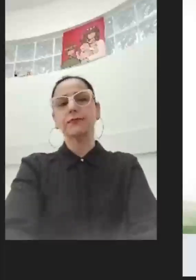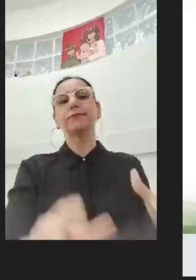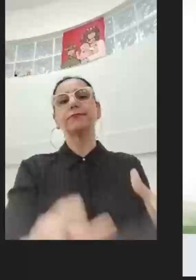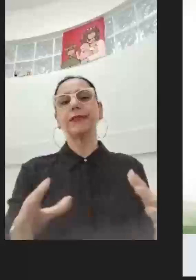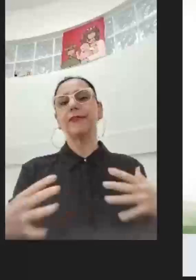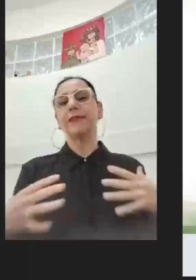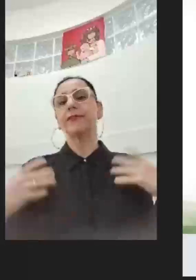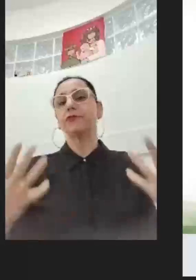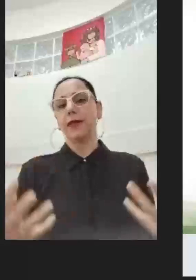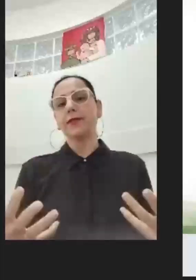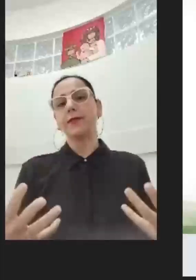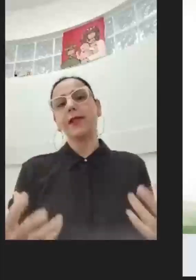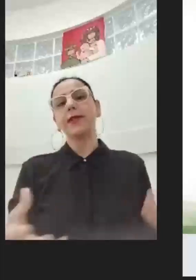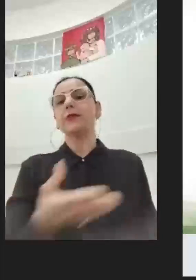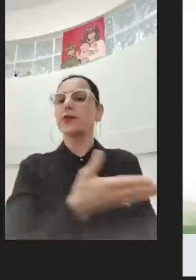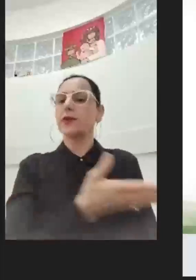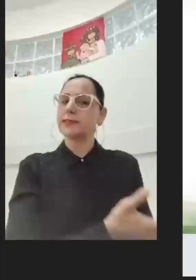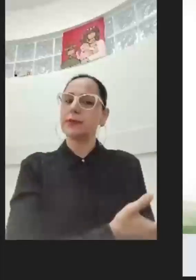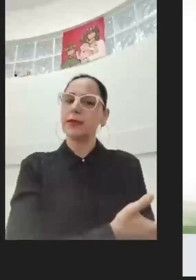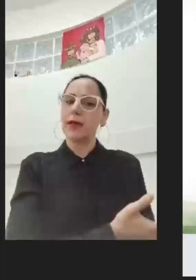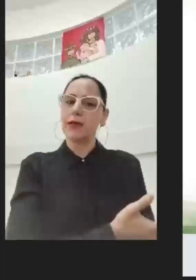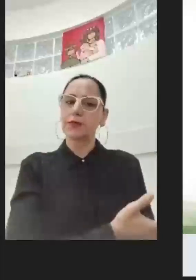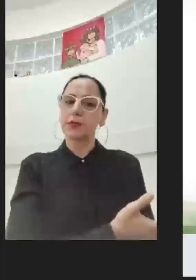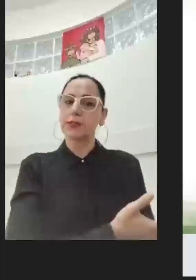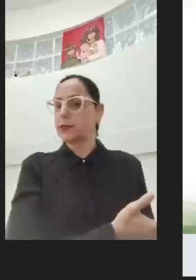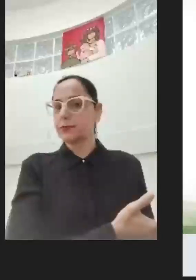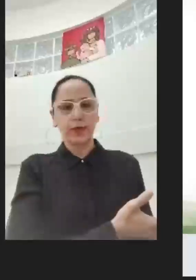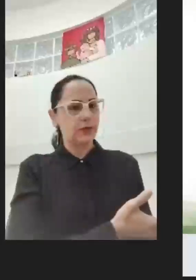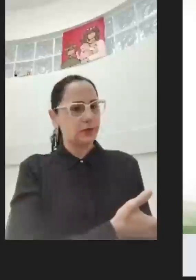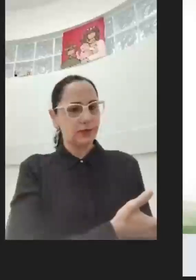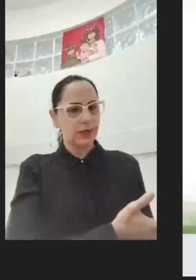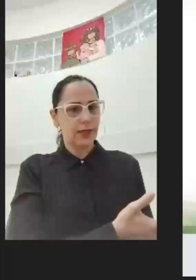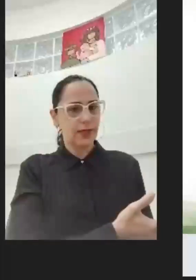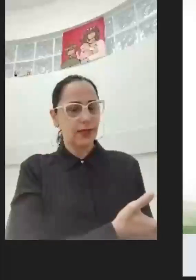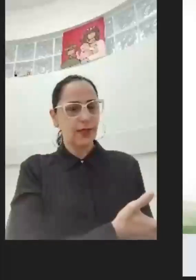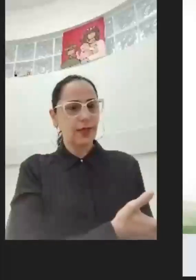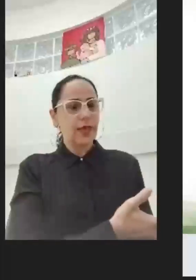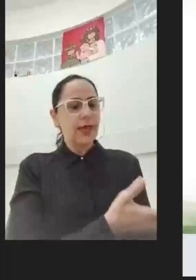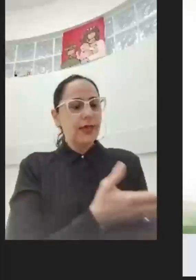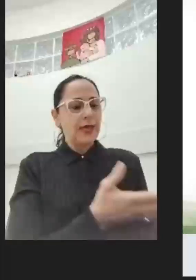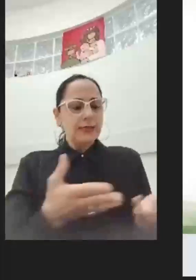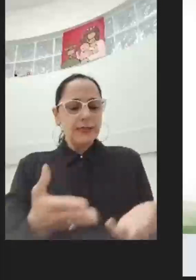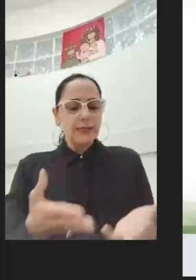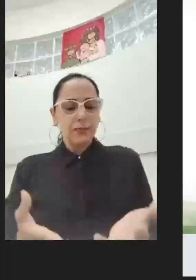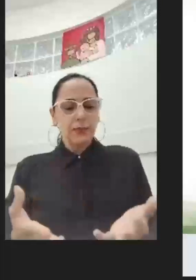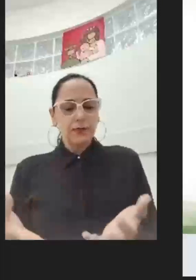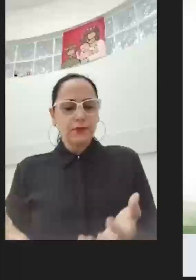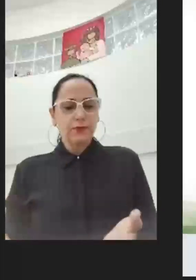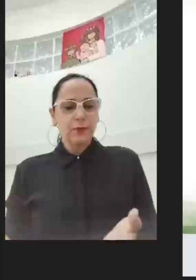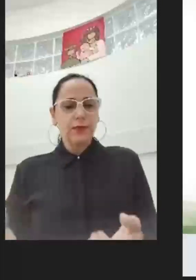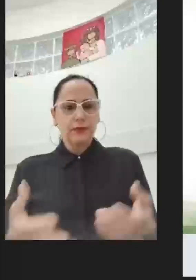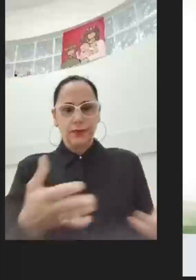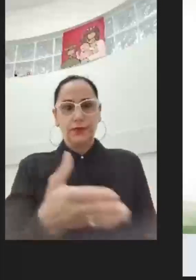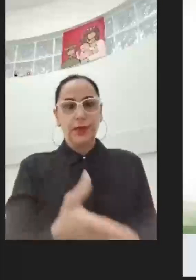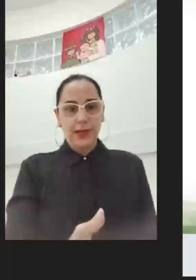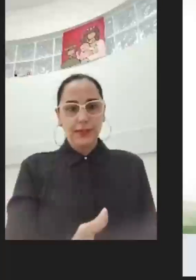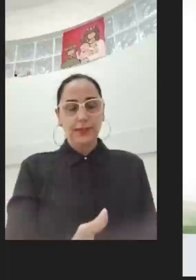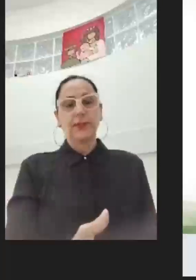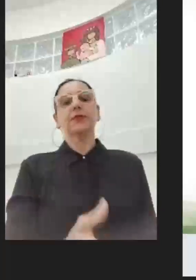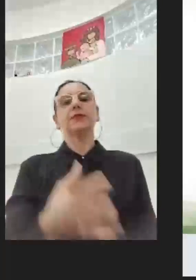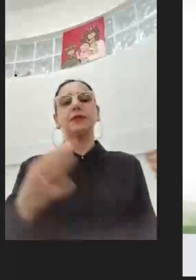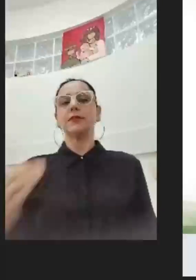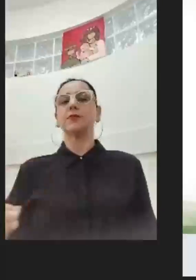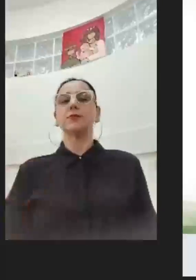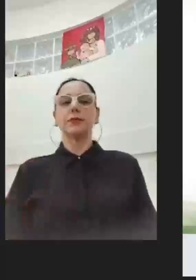desejar. E ele ele vai ter que voltar a trabalhar e deixar essa mãe em casa sozinha, porque eles não têm ninguém aqui. Se políticas